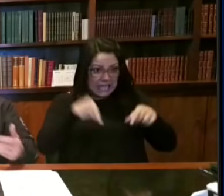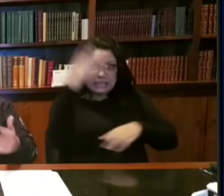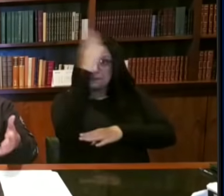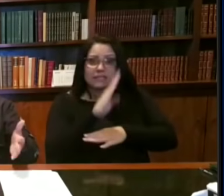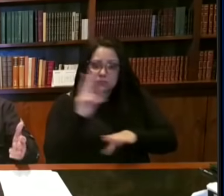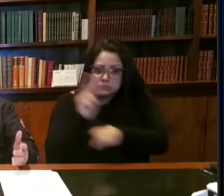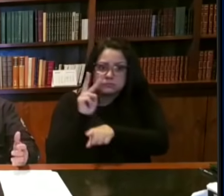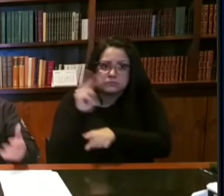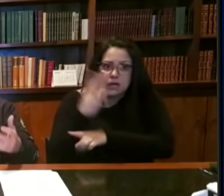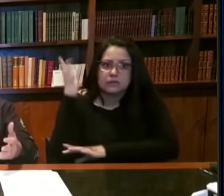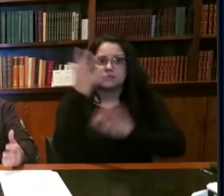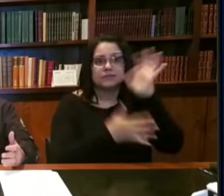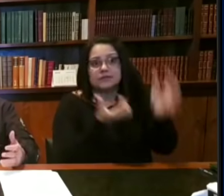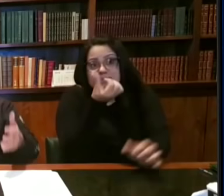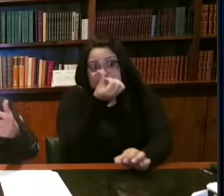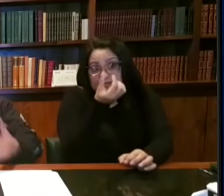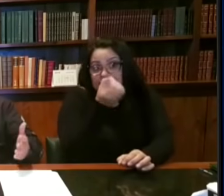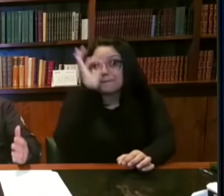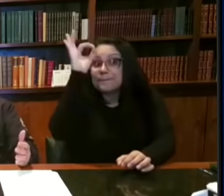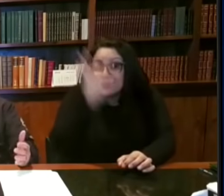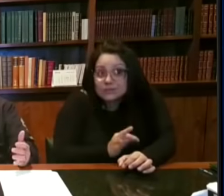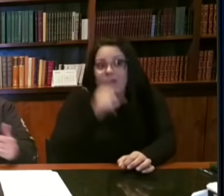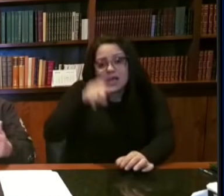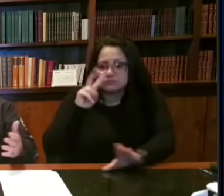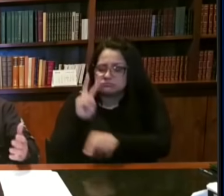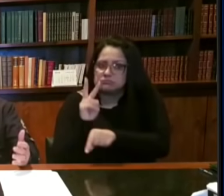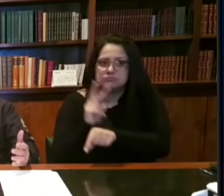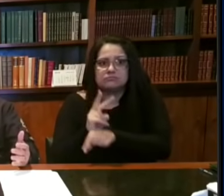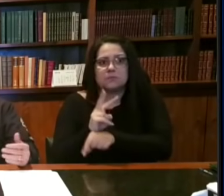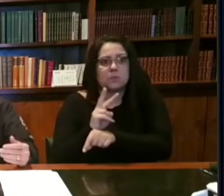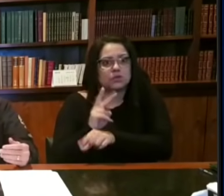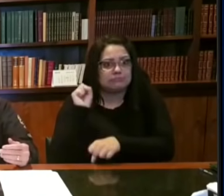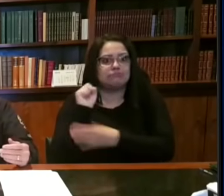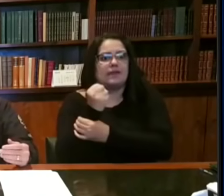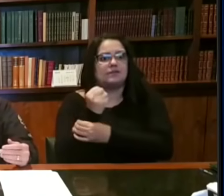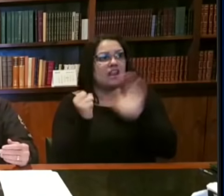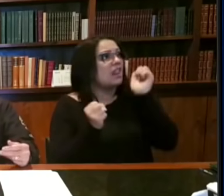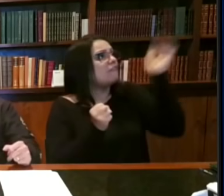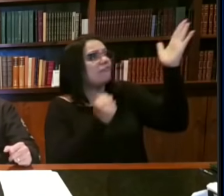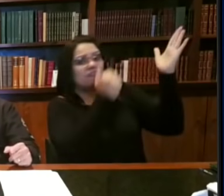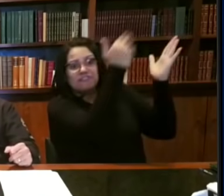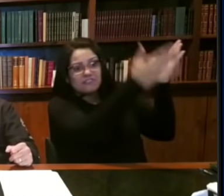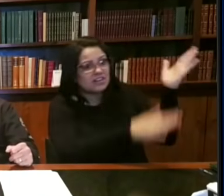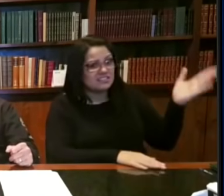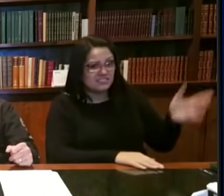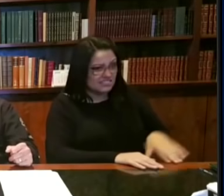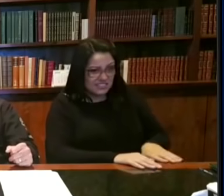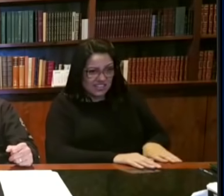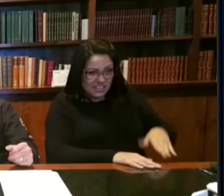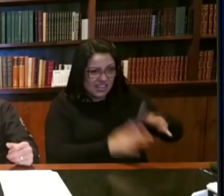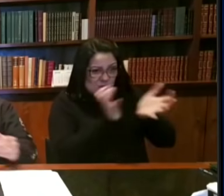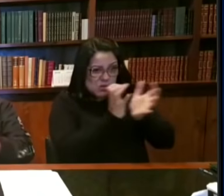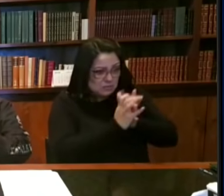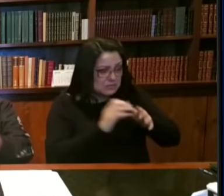como nós. Mais de 60% do território é preservado, de uma forma ou de outra. Lá fora você não encontra um palmo de mata